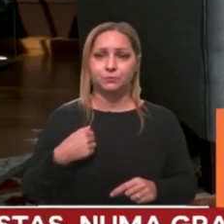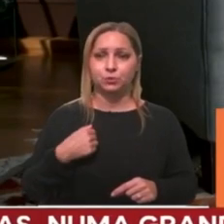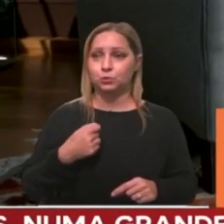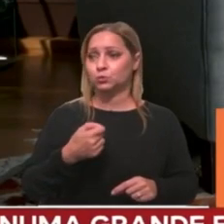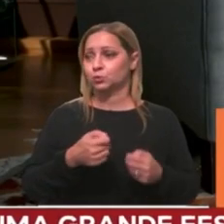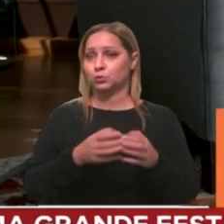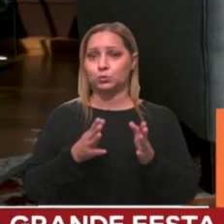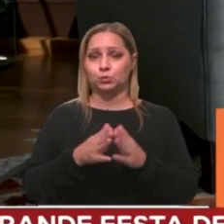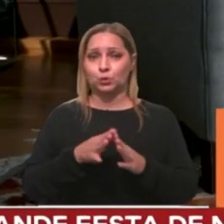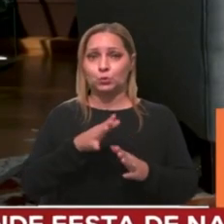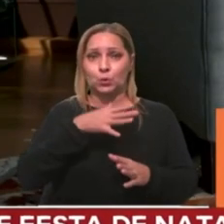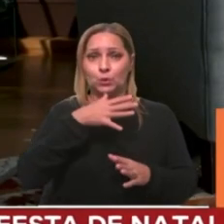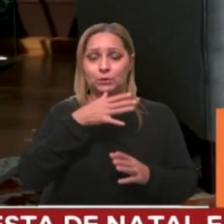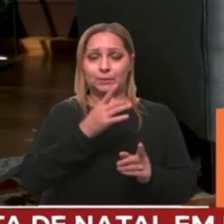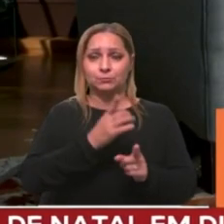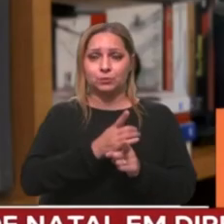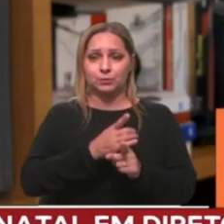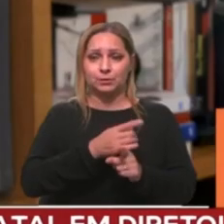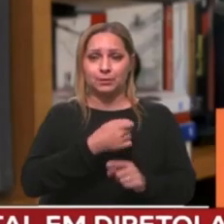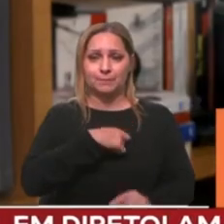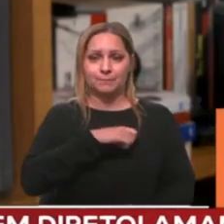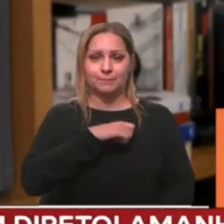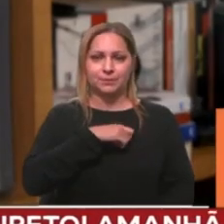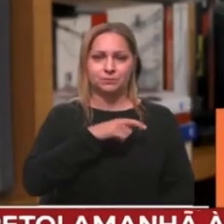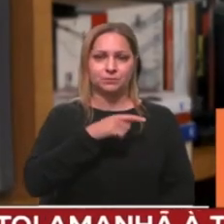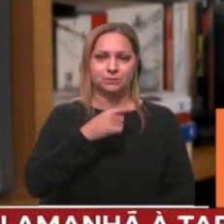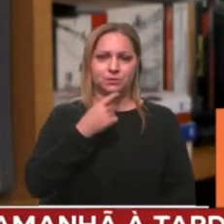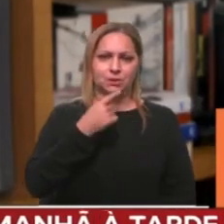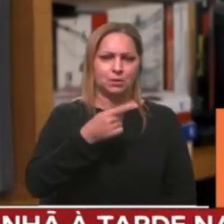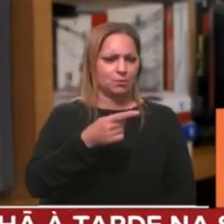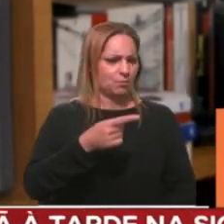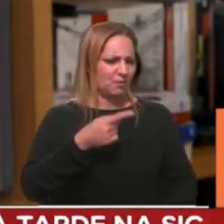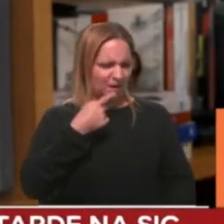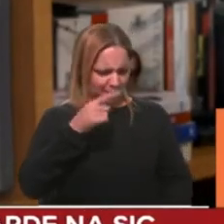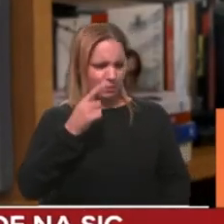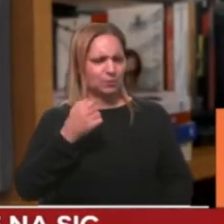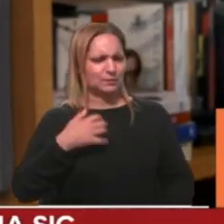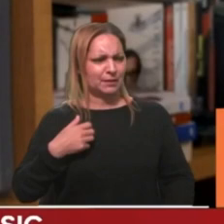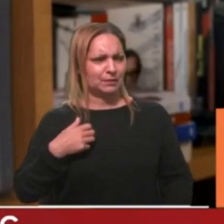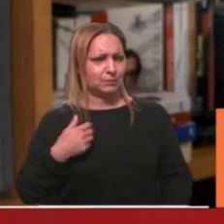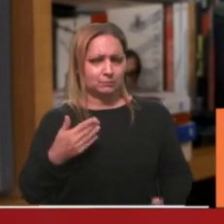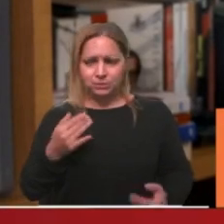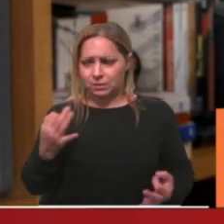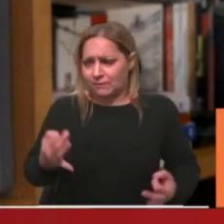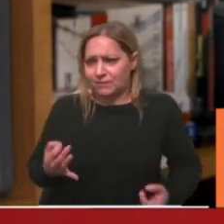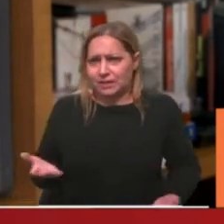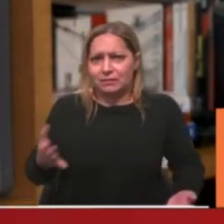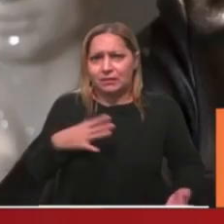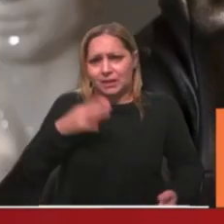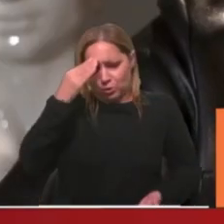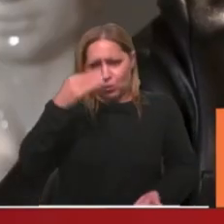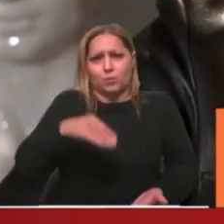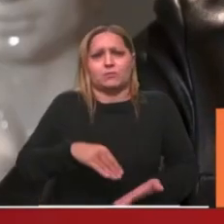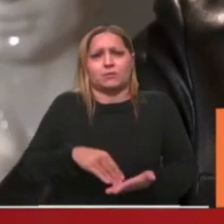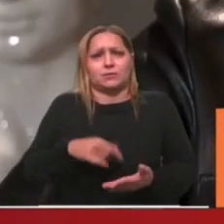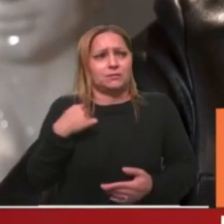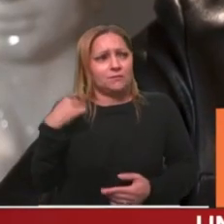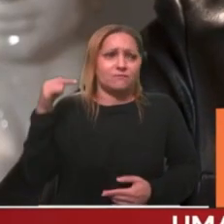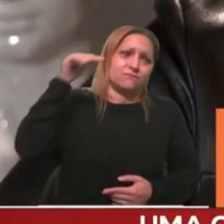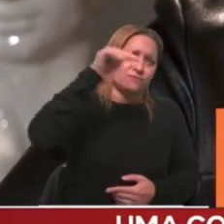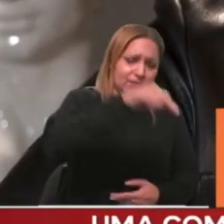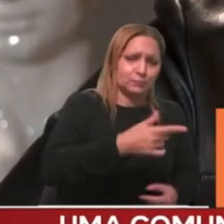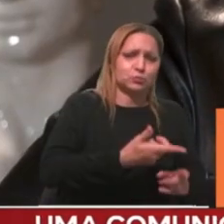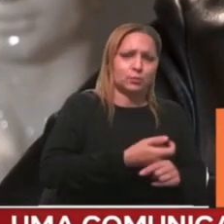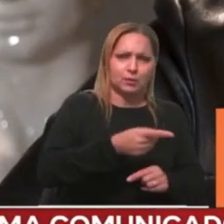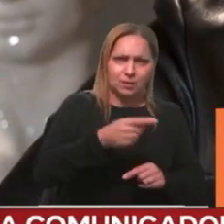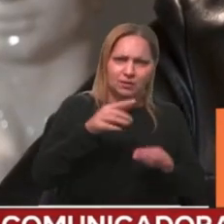todos a mesma história os os espos já estavam doidos não venha Outra Vez com a história das línguas mas é verdade eu não posso estar a inventar uma coisa vinha para a